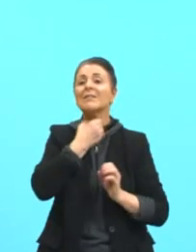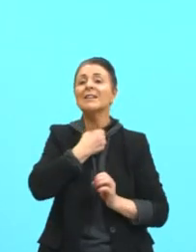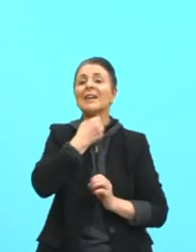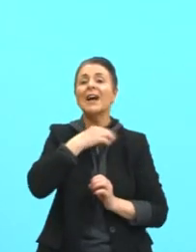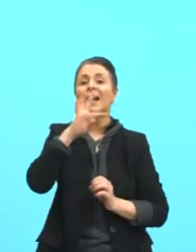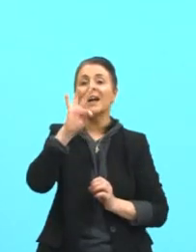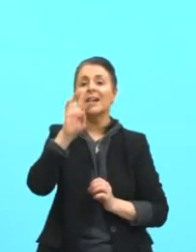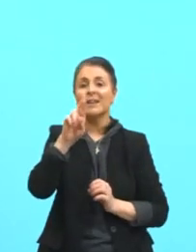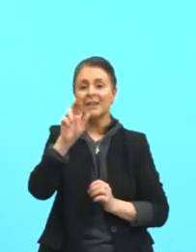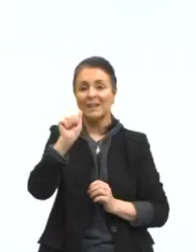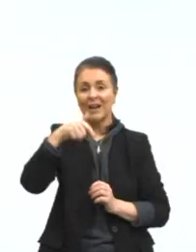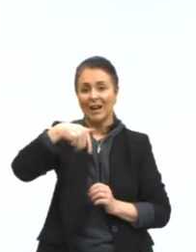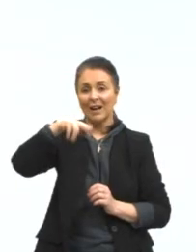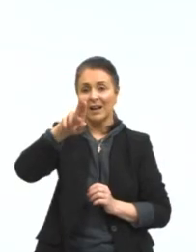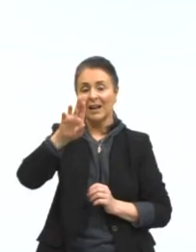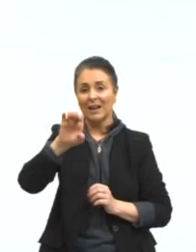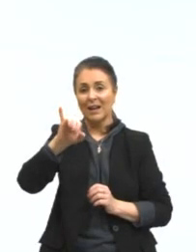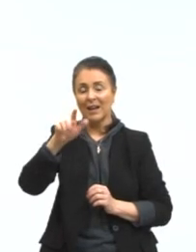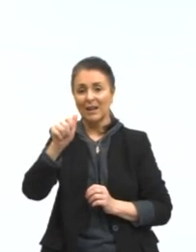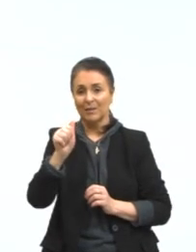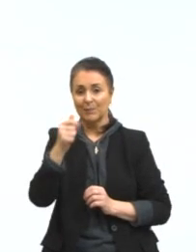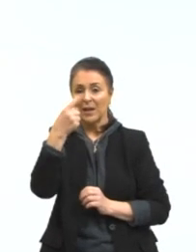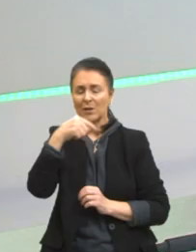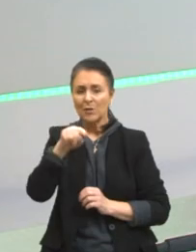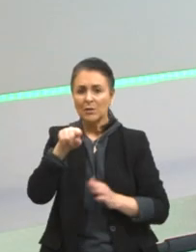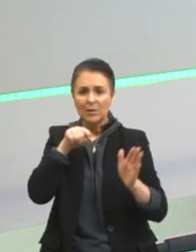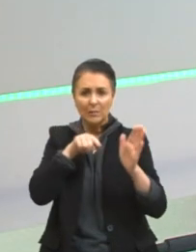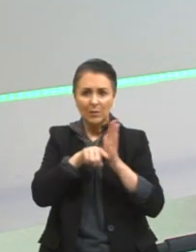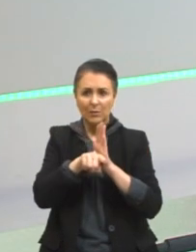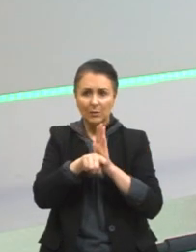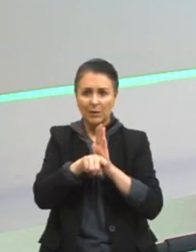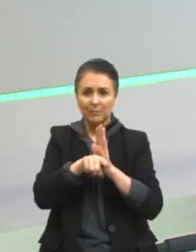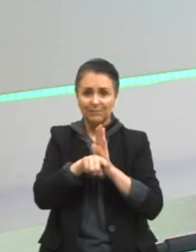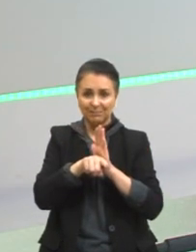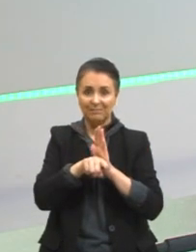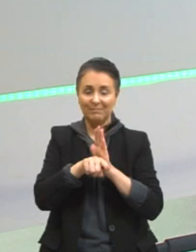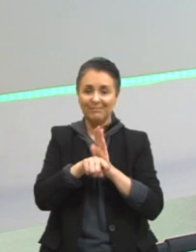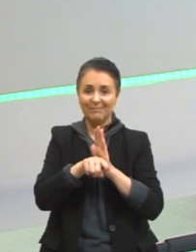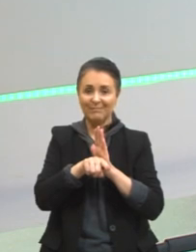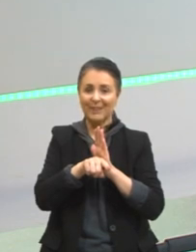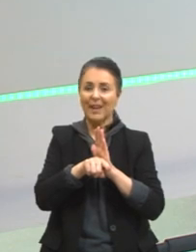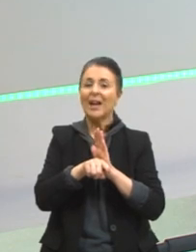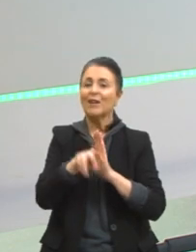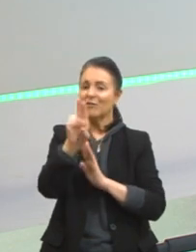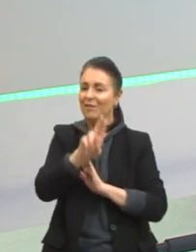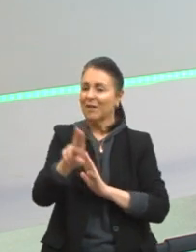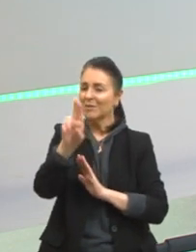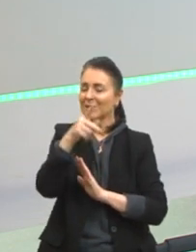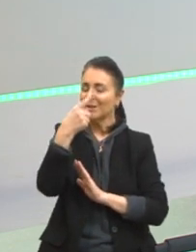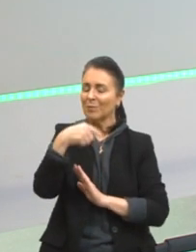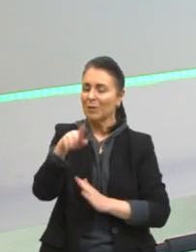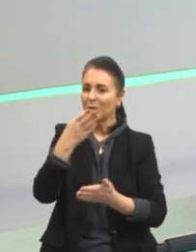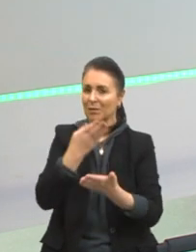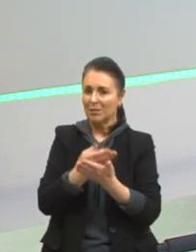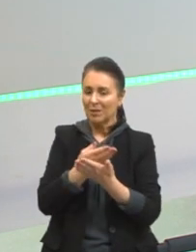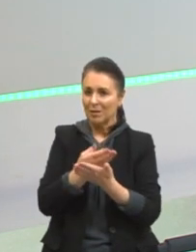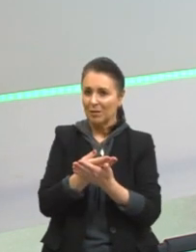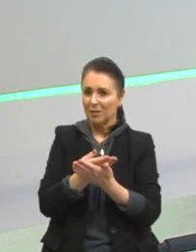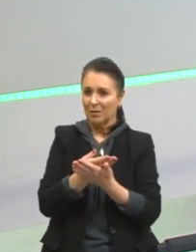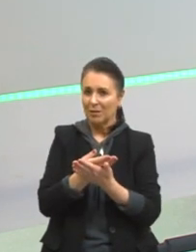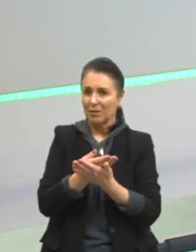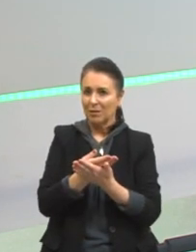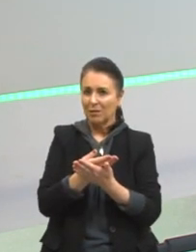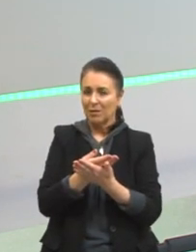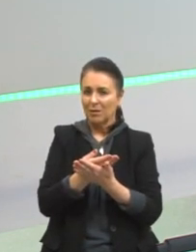ali Oi gente as próximas questões Então eu vou deixar para uma próxima ocasião você